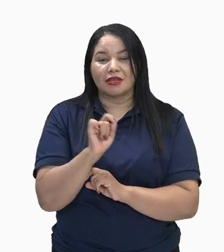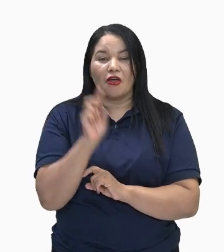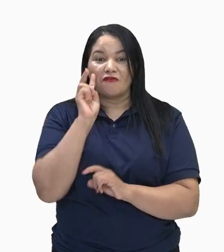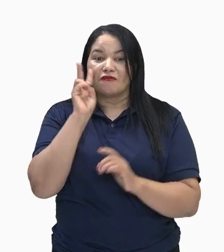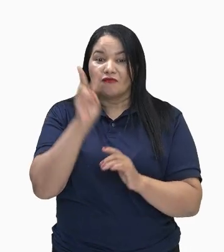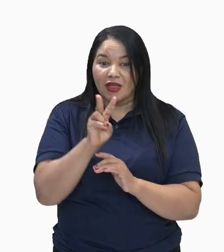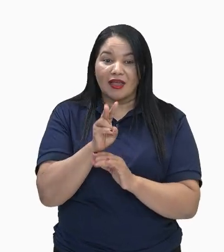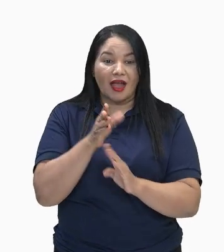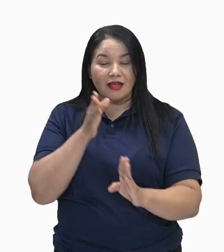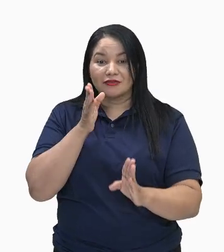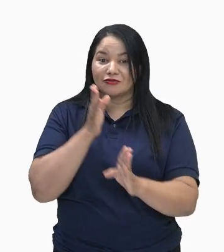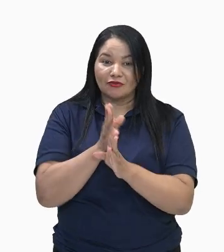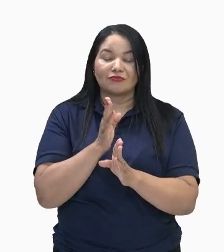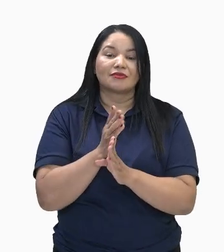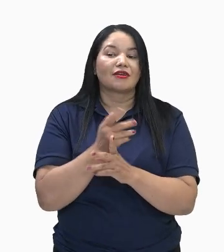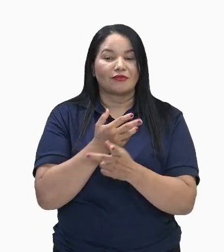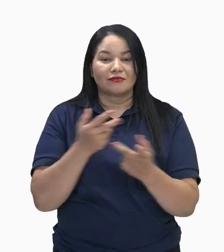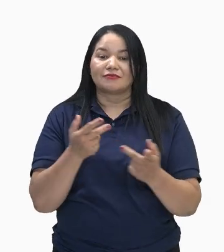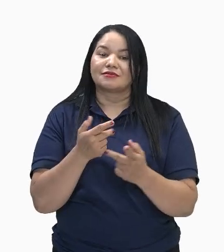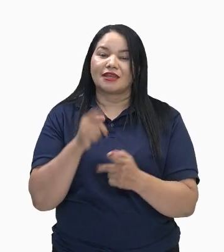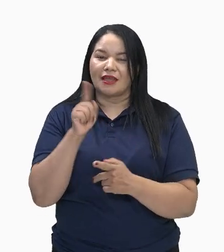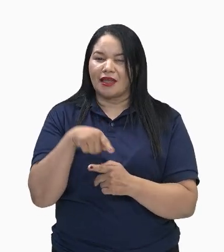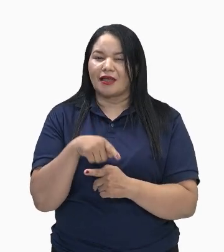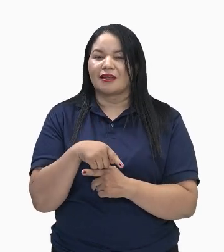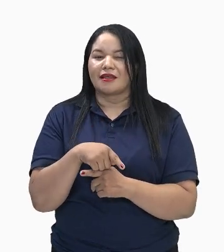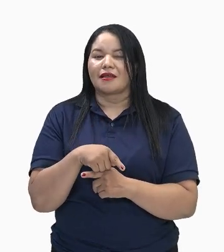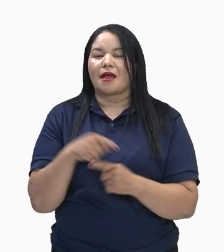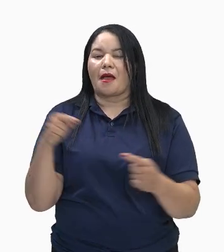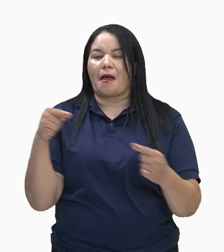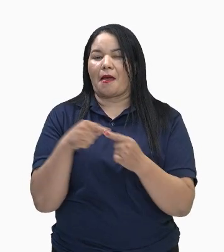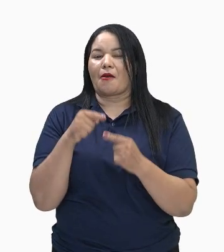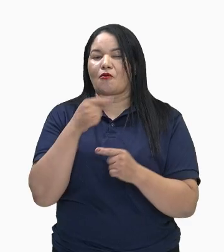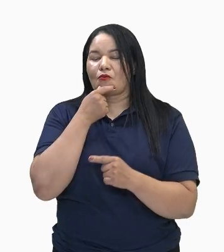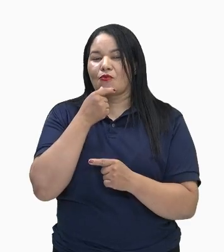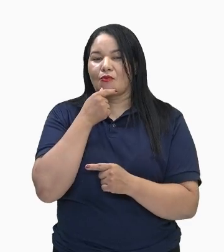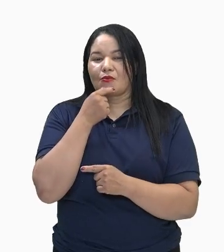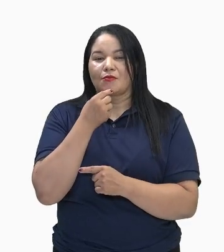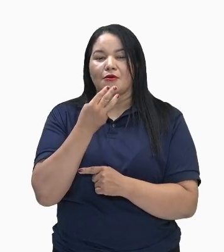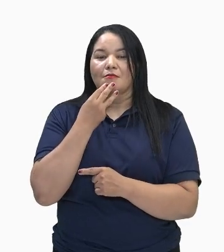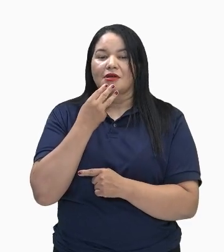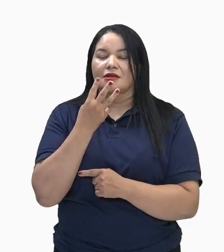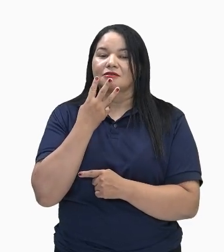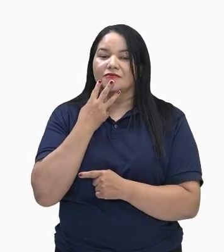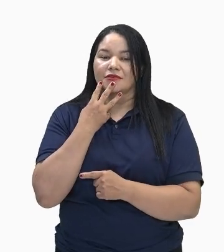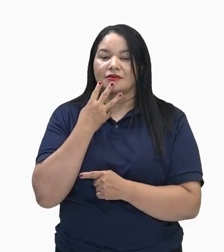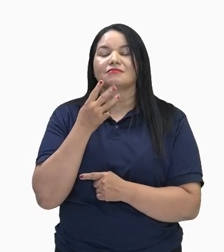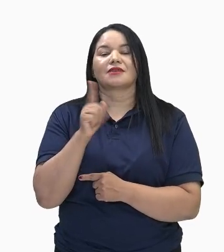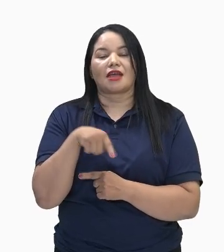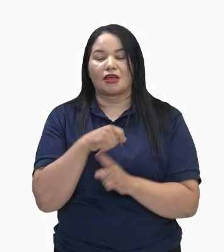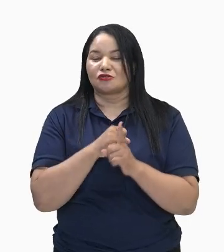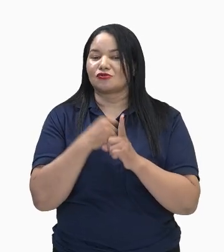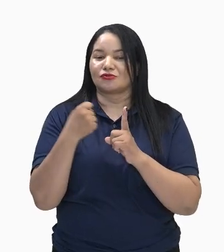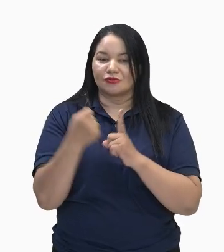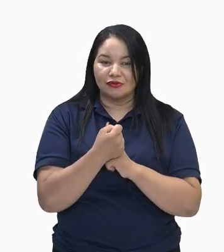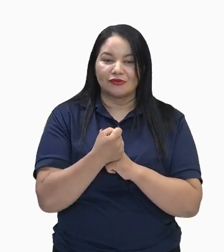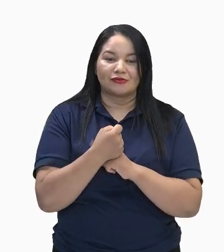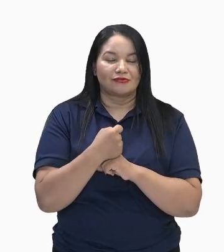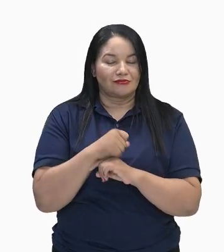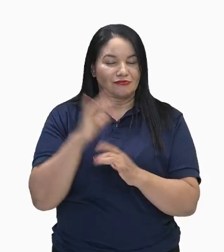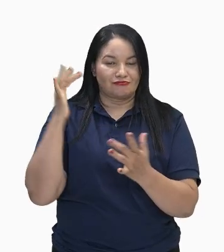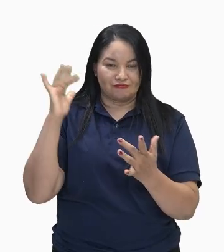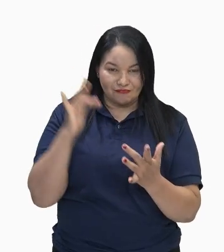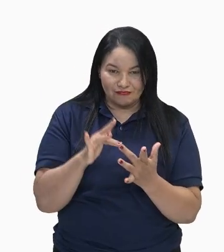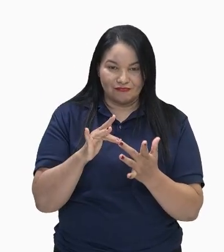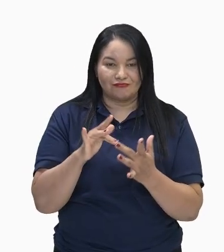olha, vê alguma coisa, a gente lembra imediatamente deste autor, deste sociólogo clássico, que